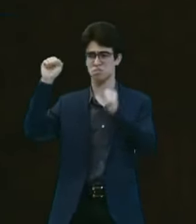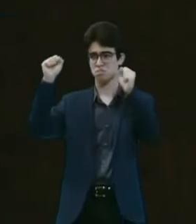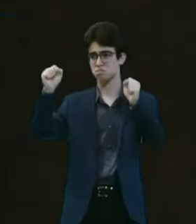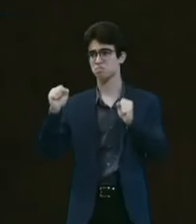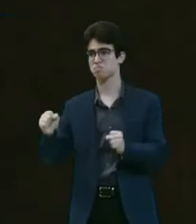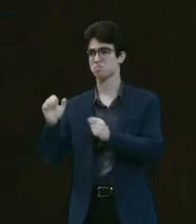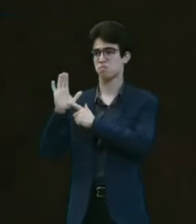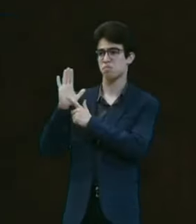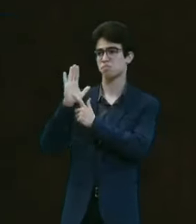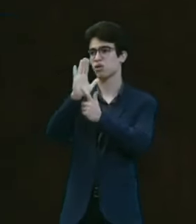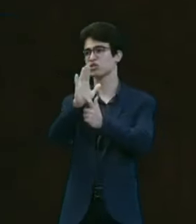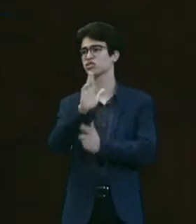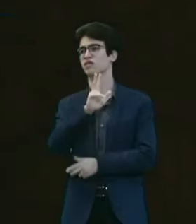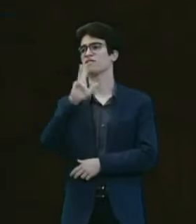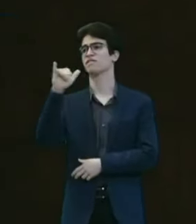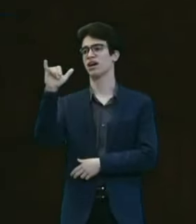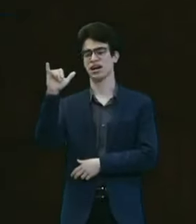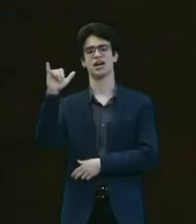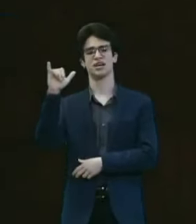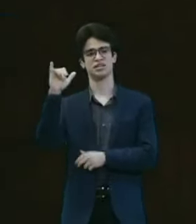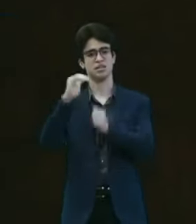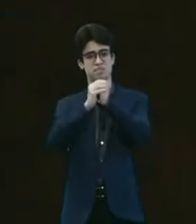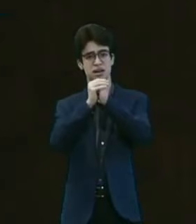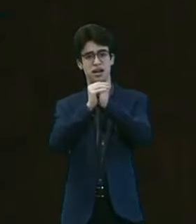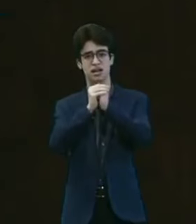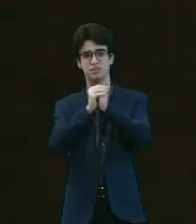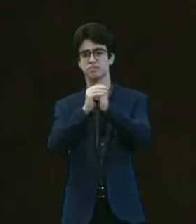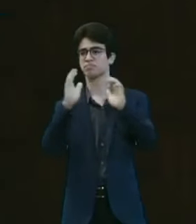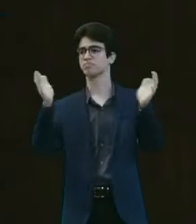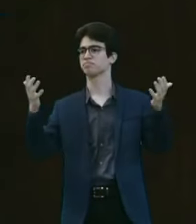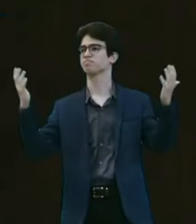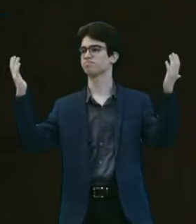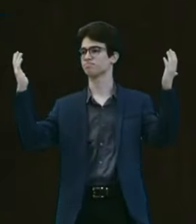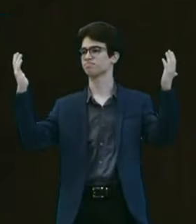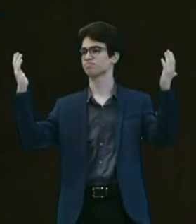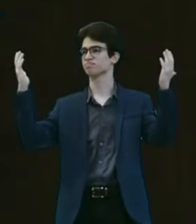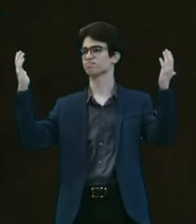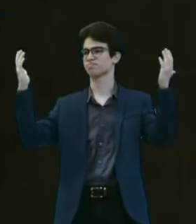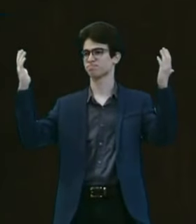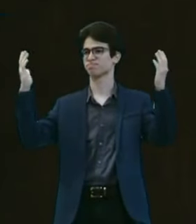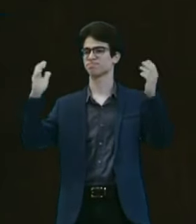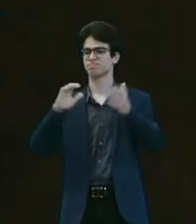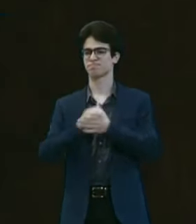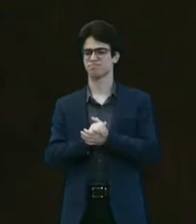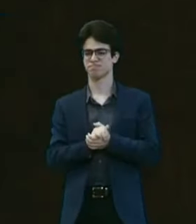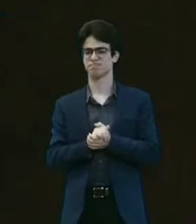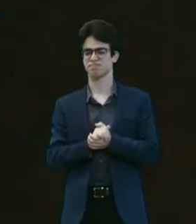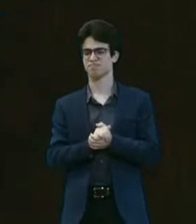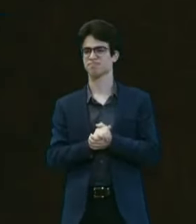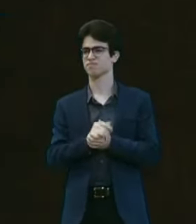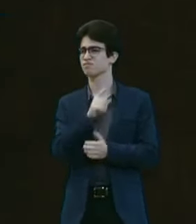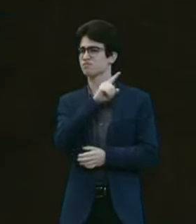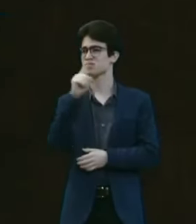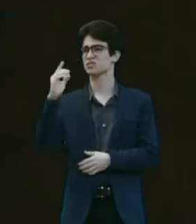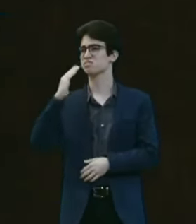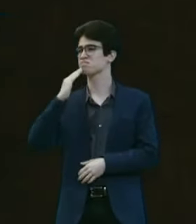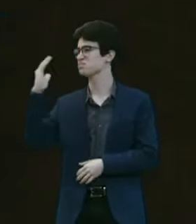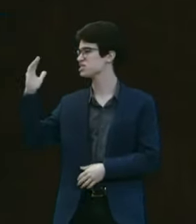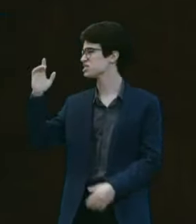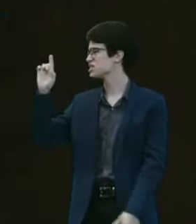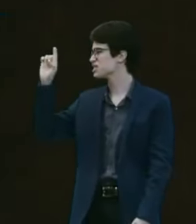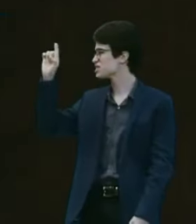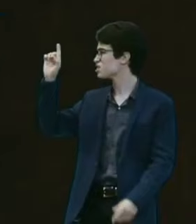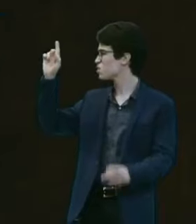poder nesta casa hoje. Amém? Estenda suas mãos para o céu. Peça a Deus,